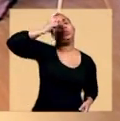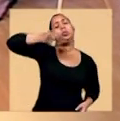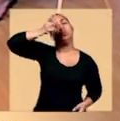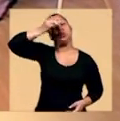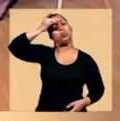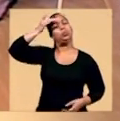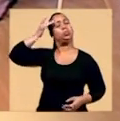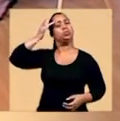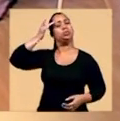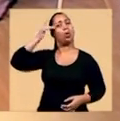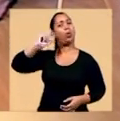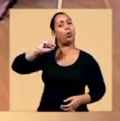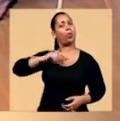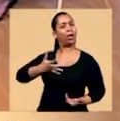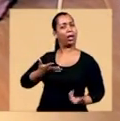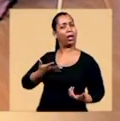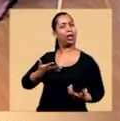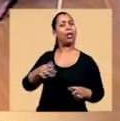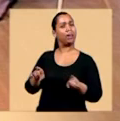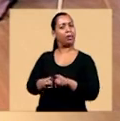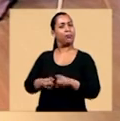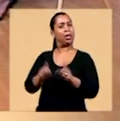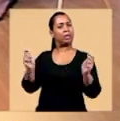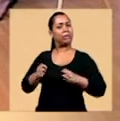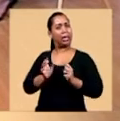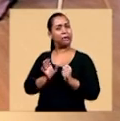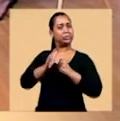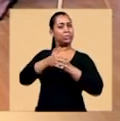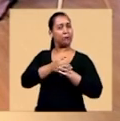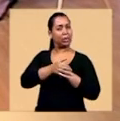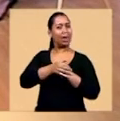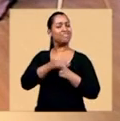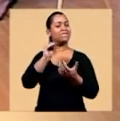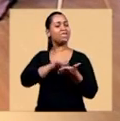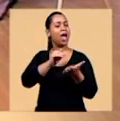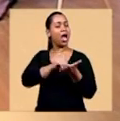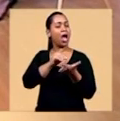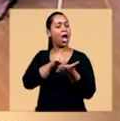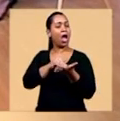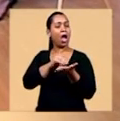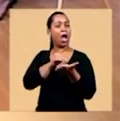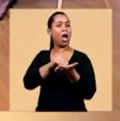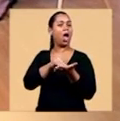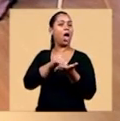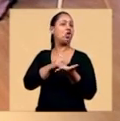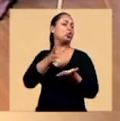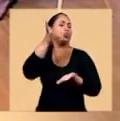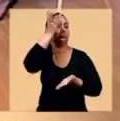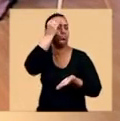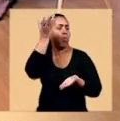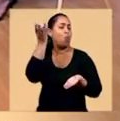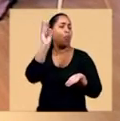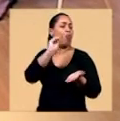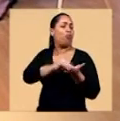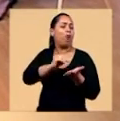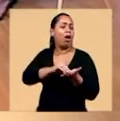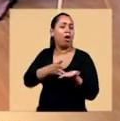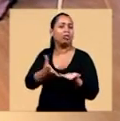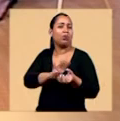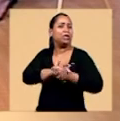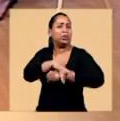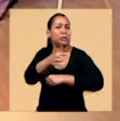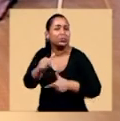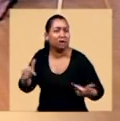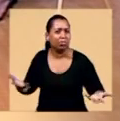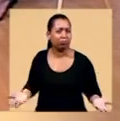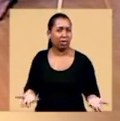autoritária do assediador, muitas vezes também ela não pode esconder uma falta de talento ou uma falta de